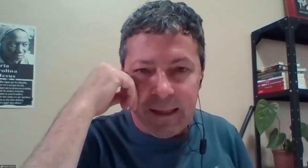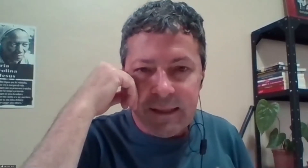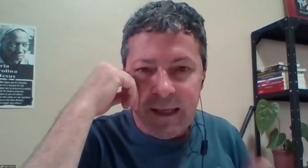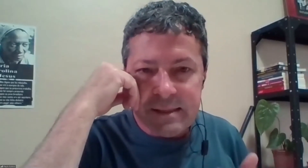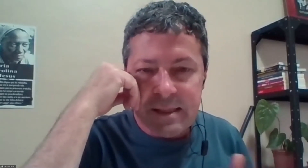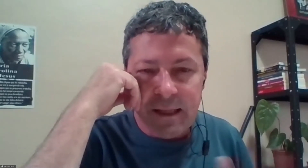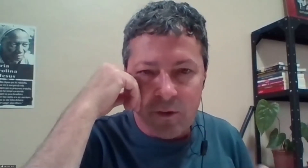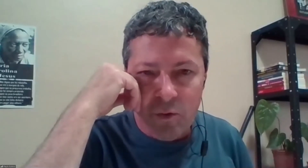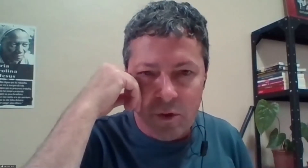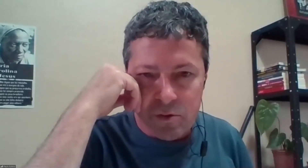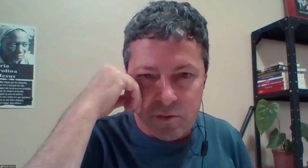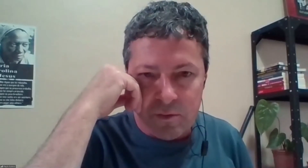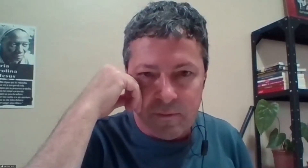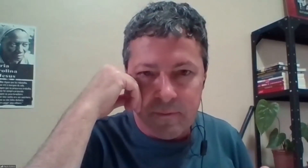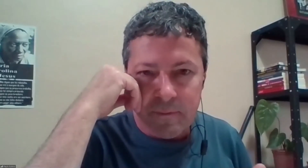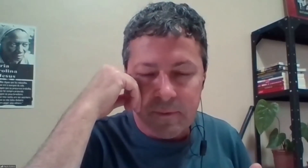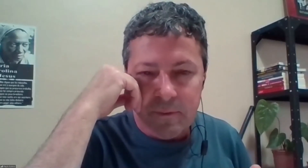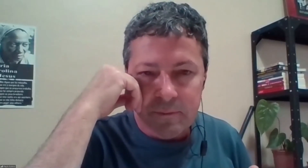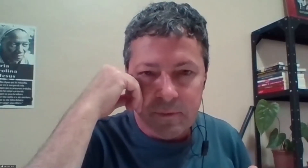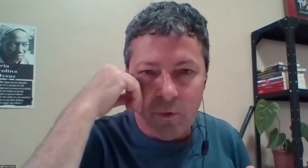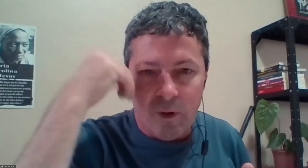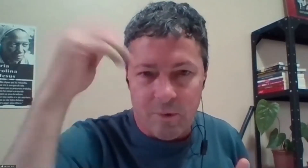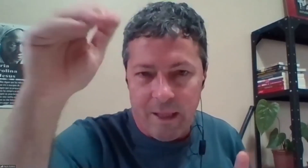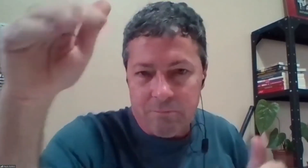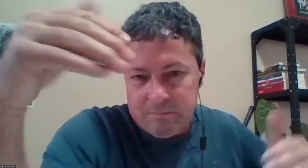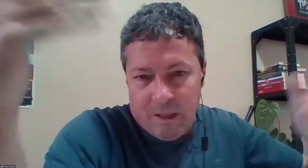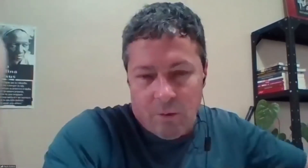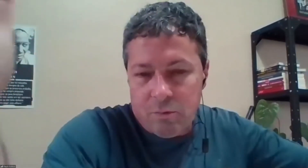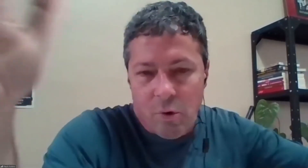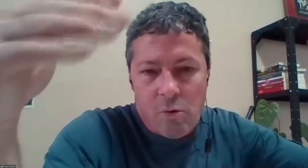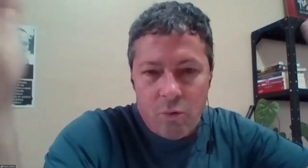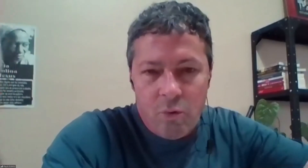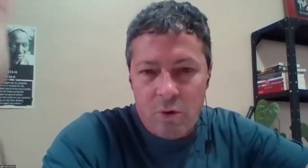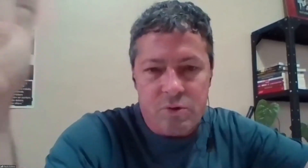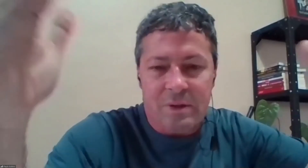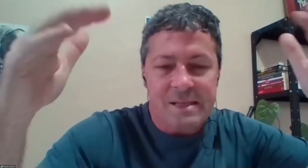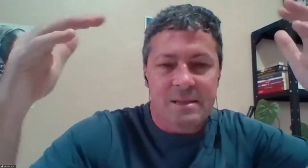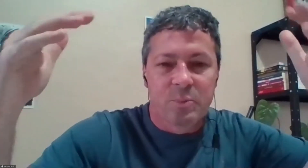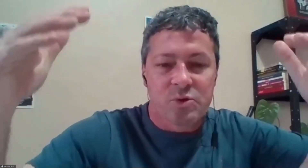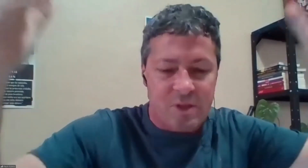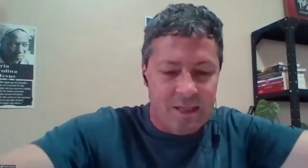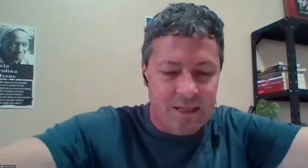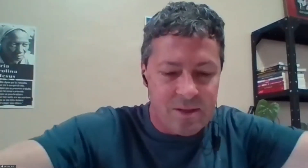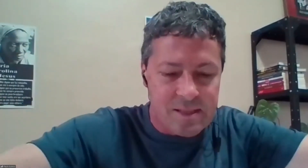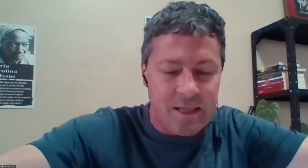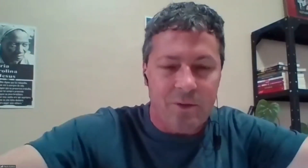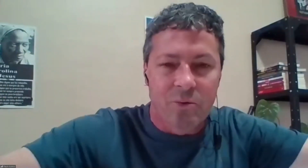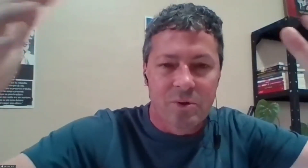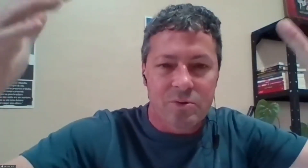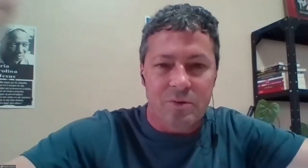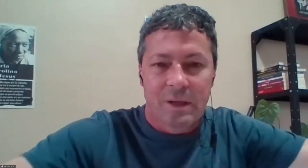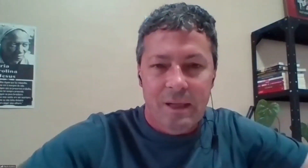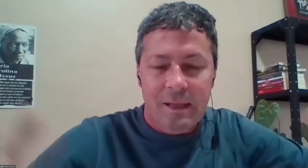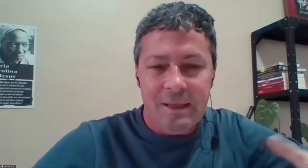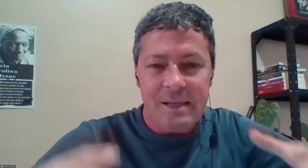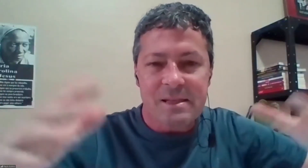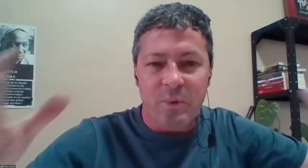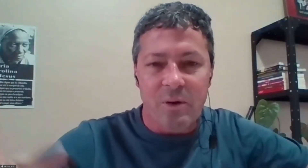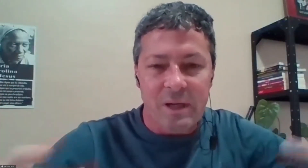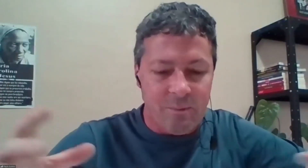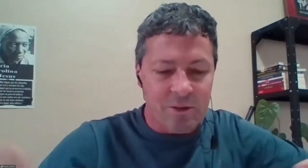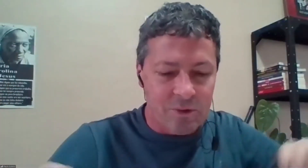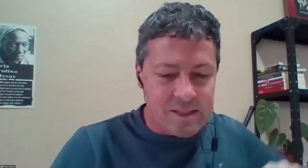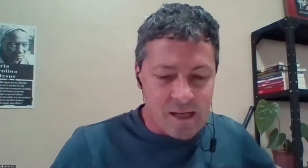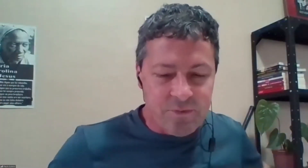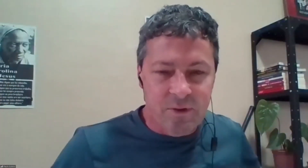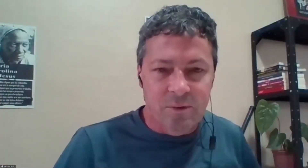é que esse recurso, como é um concurso, está se buscando esse recurso nesse